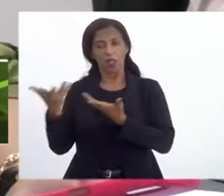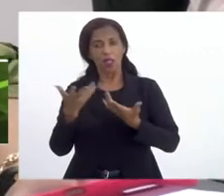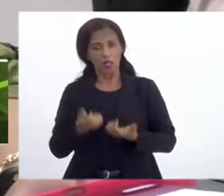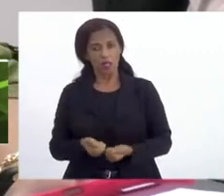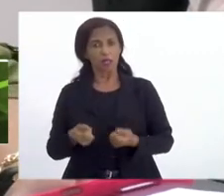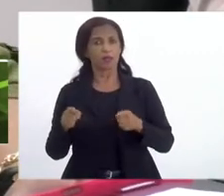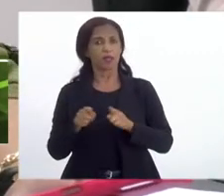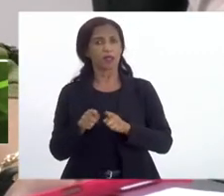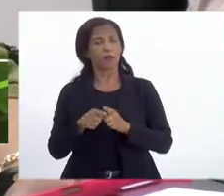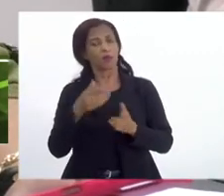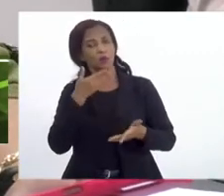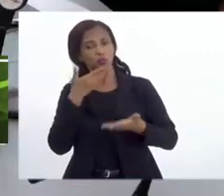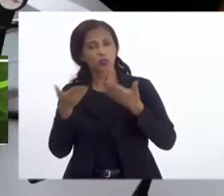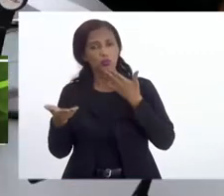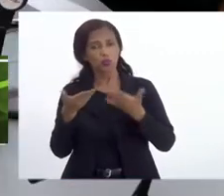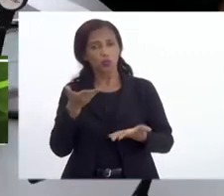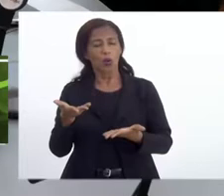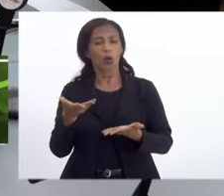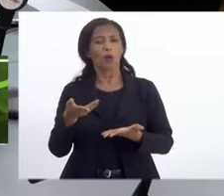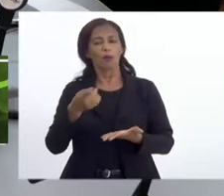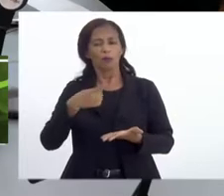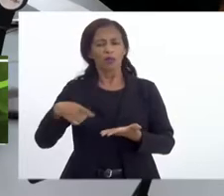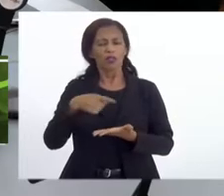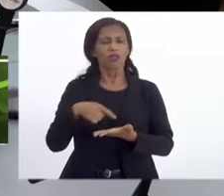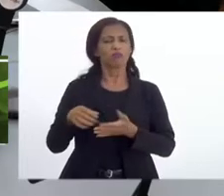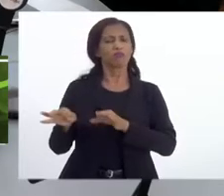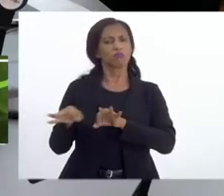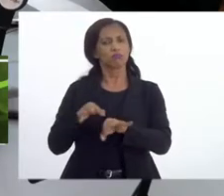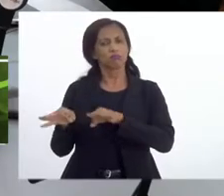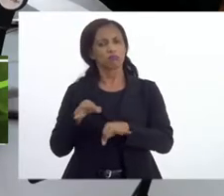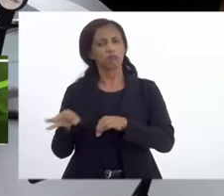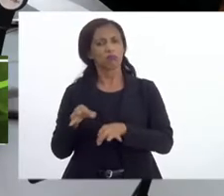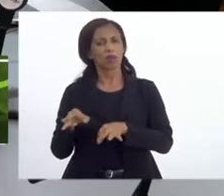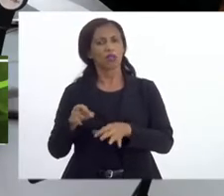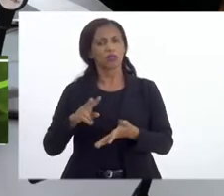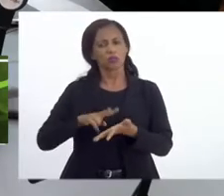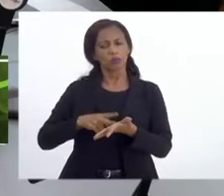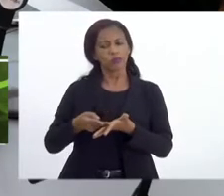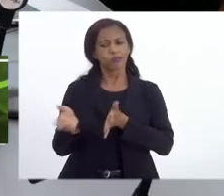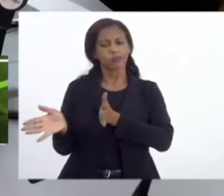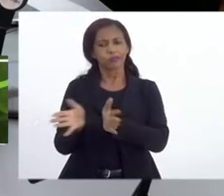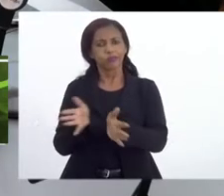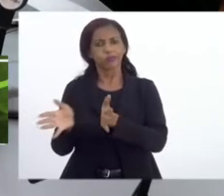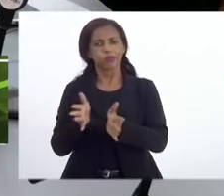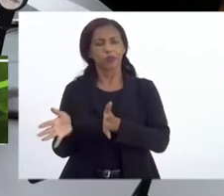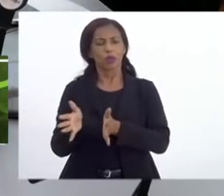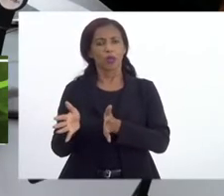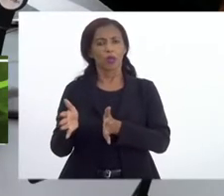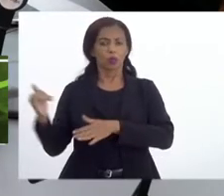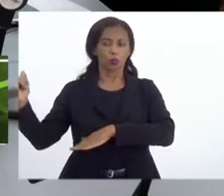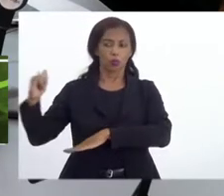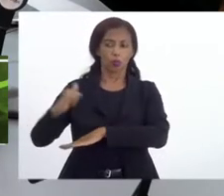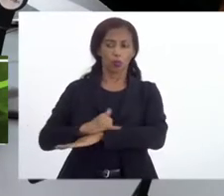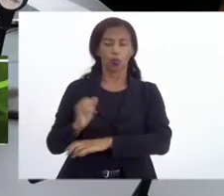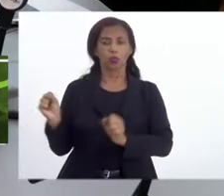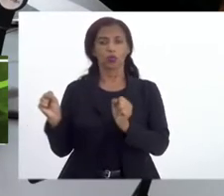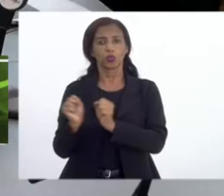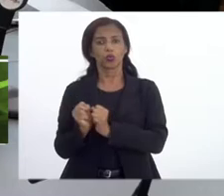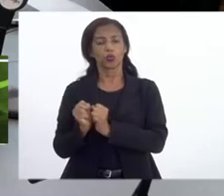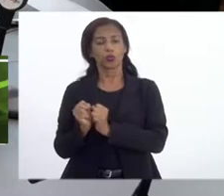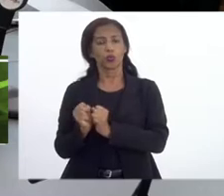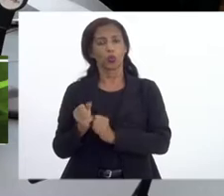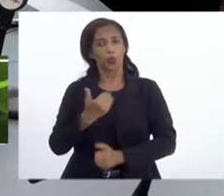as demandas, deputada Adriana, para que a gente possa, de alguma maneira, estar fazendo uma interlocução dos aeroportos com o poder público e tentar